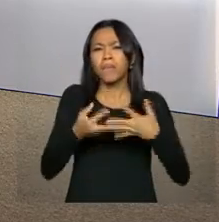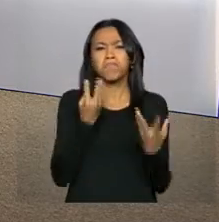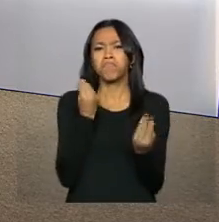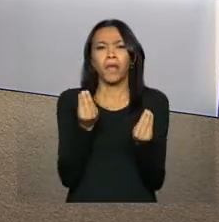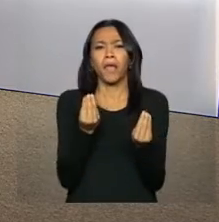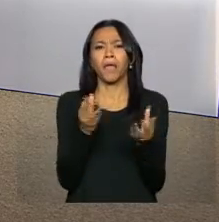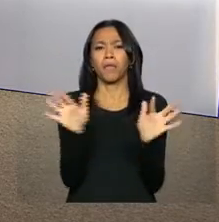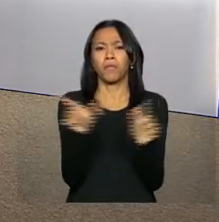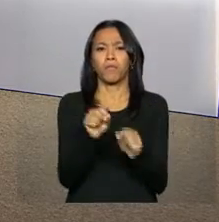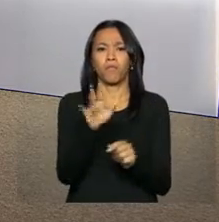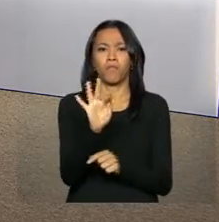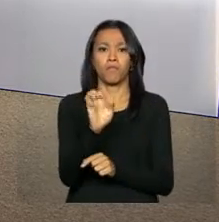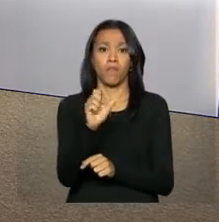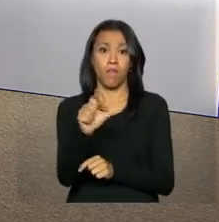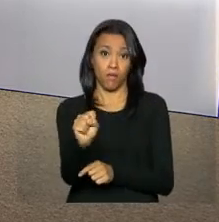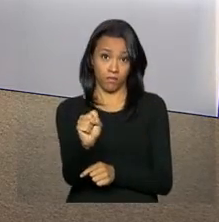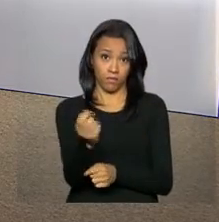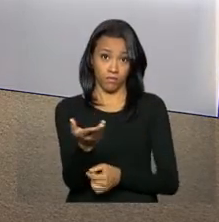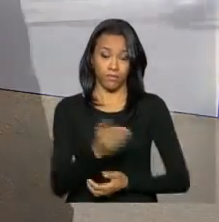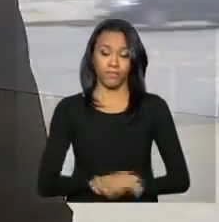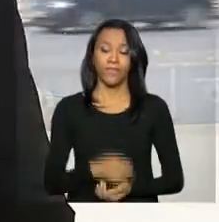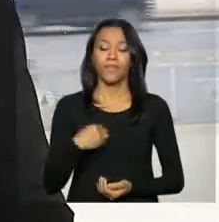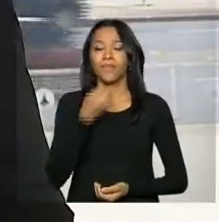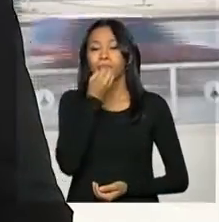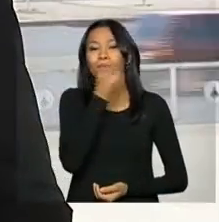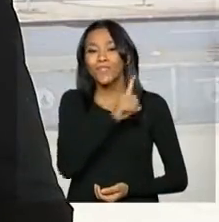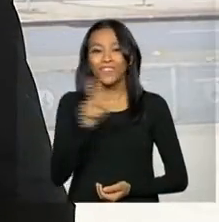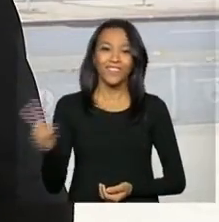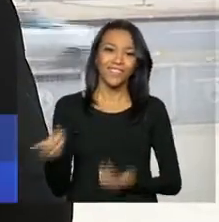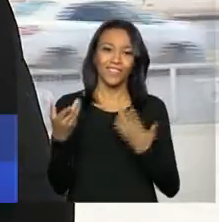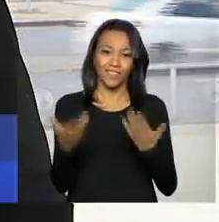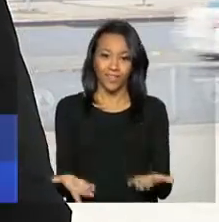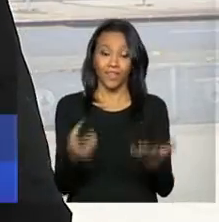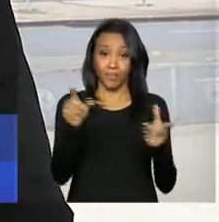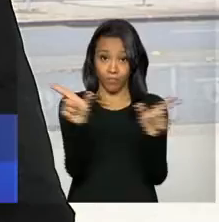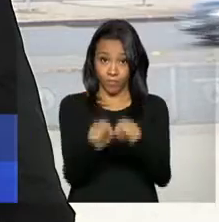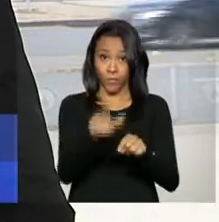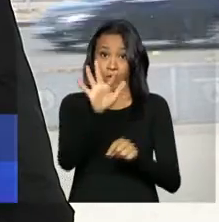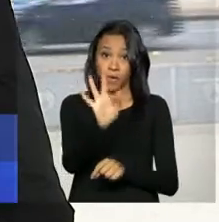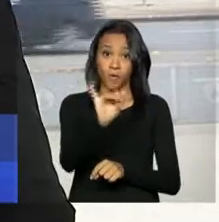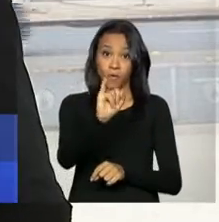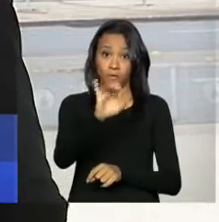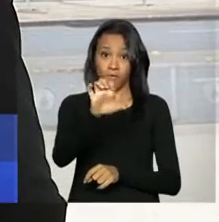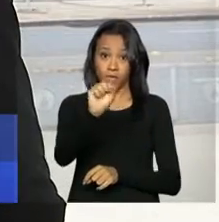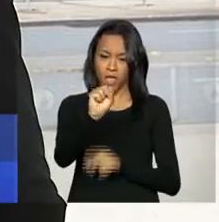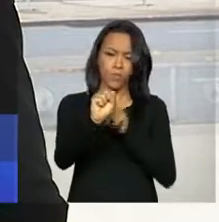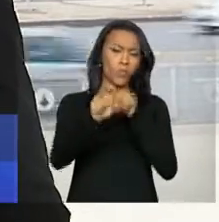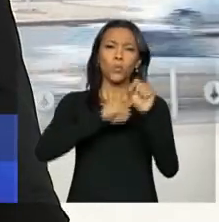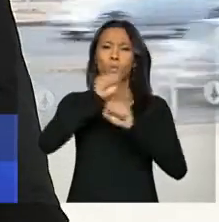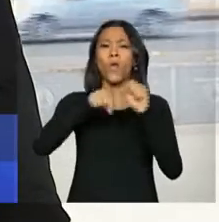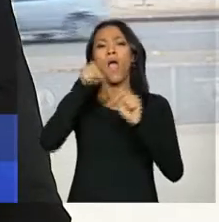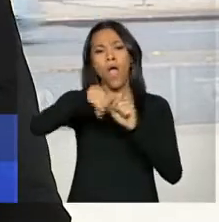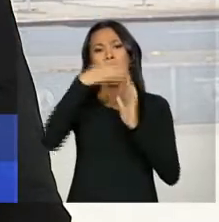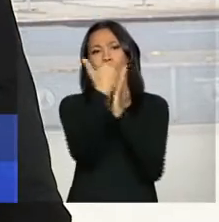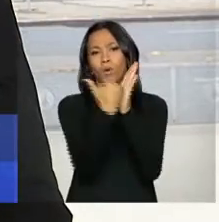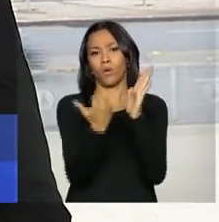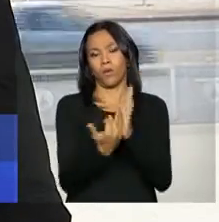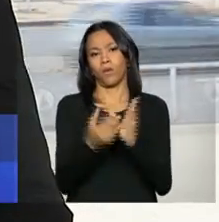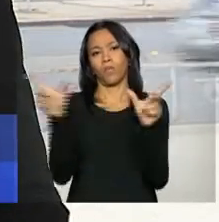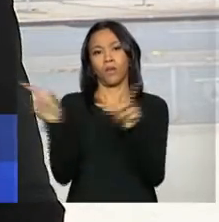serve o feef olá danielle bom dia olha o fundo de financiamento estudantil é um programa do ministério da educação